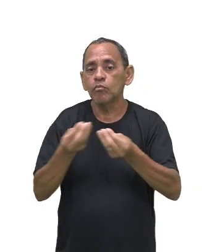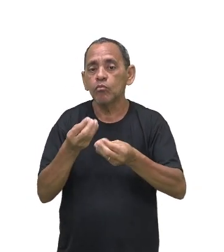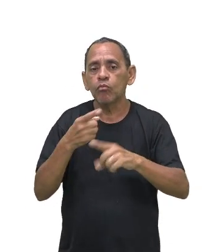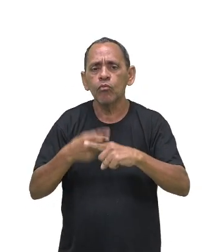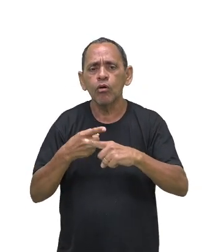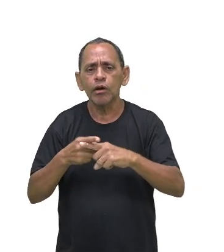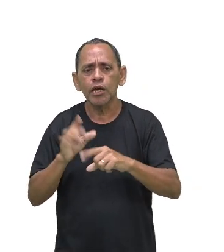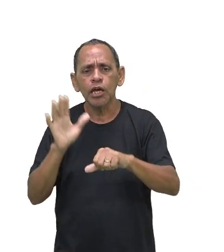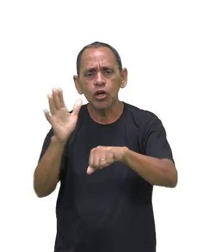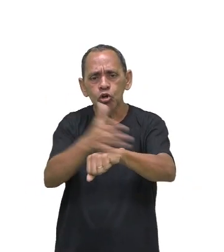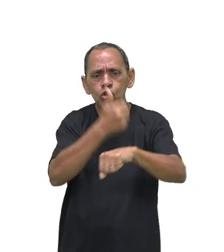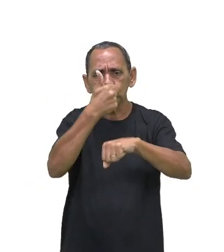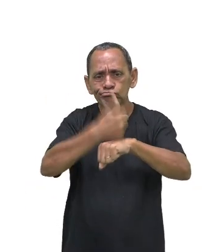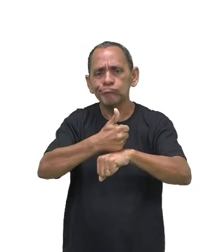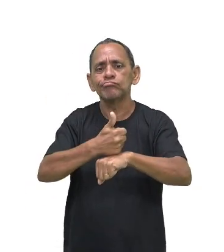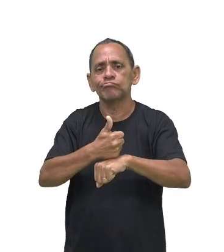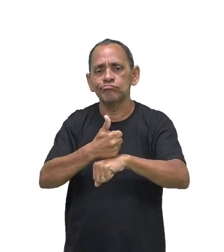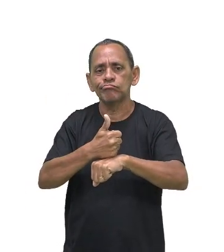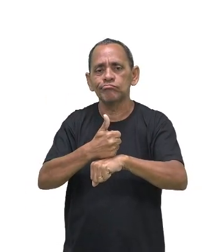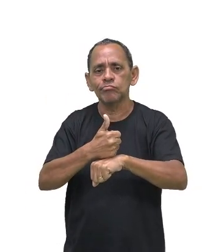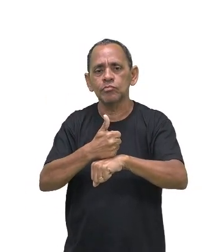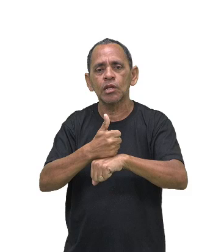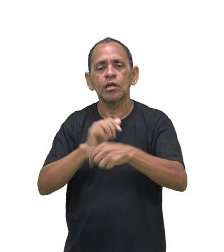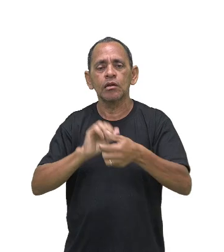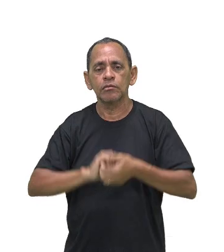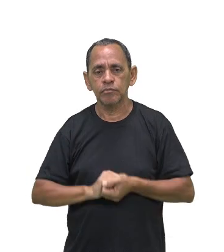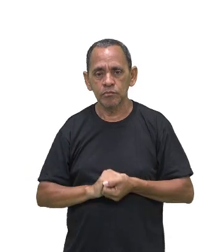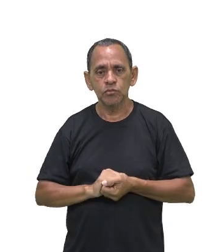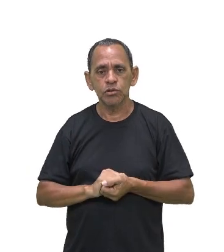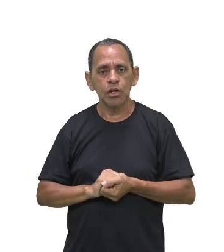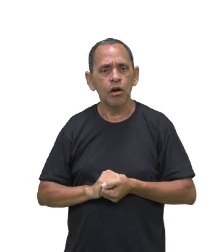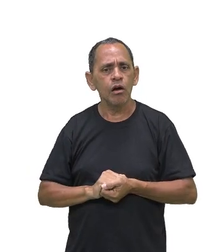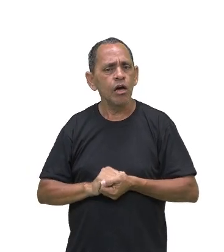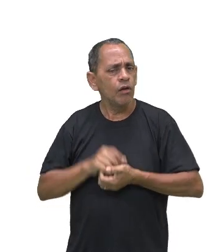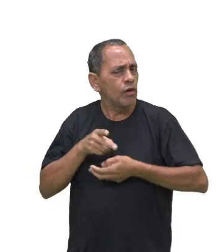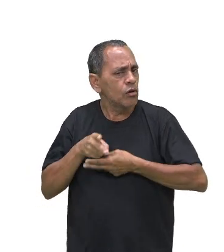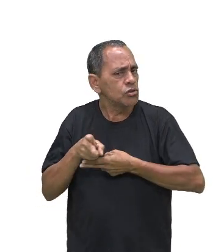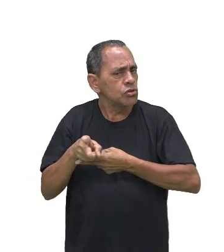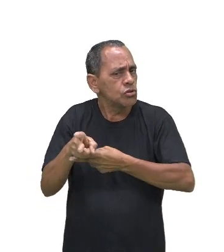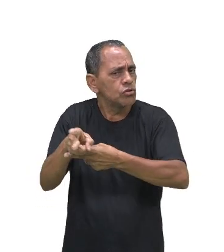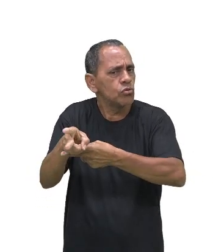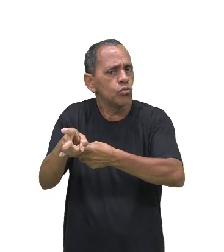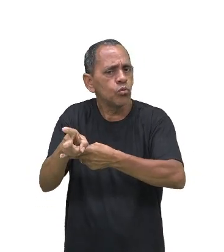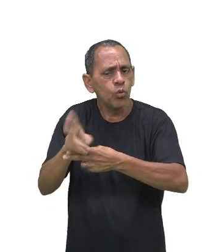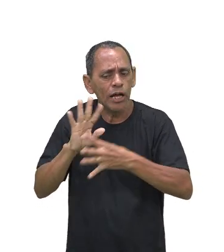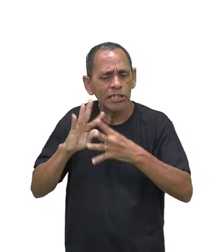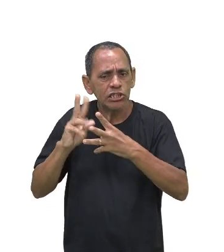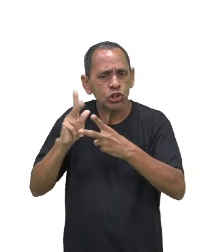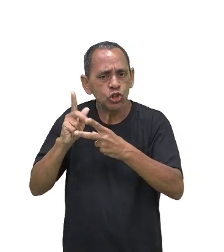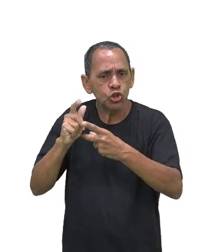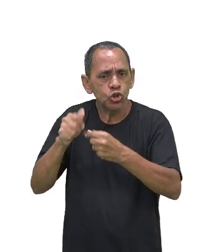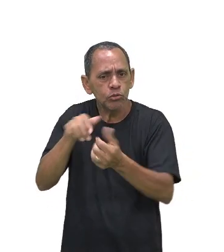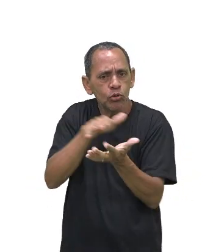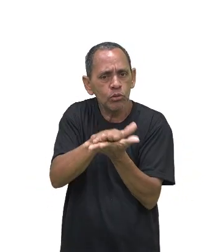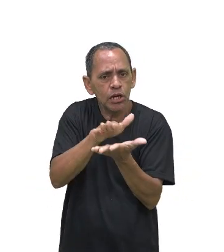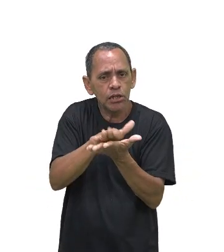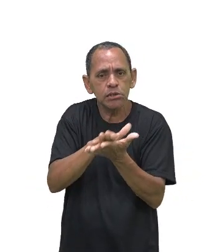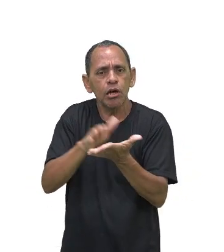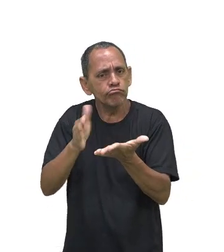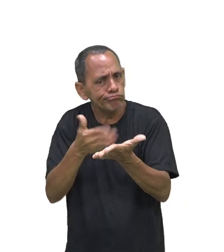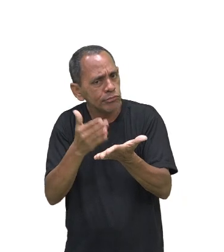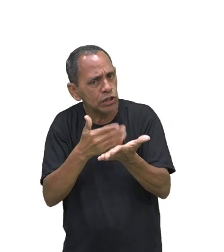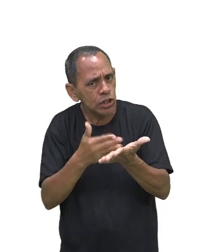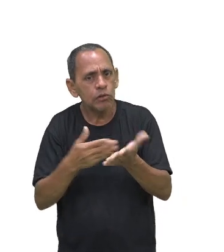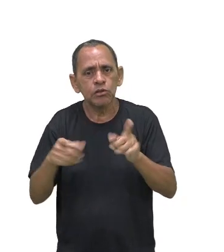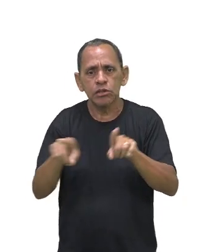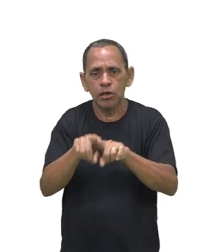E esse título, ele vai permear toda a obra. As demais partes do livro, que